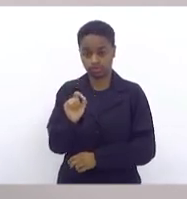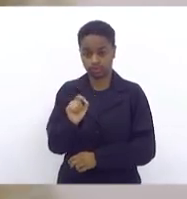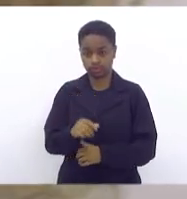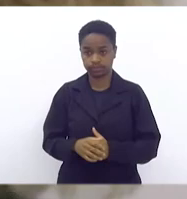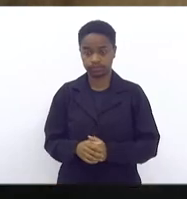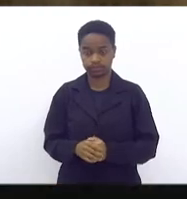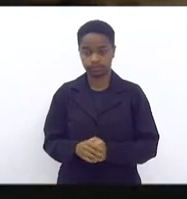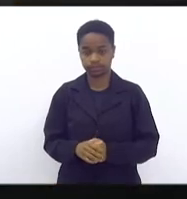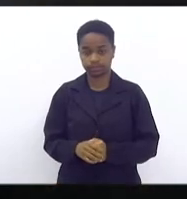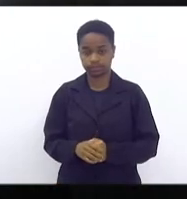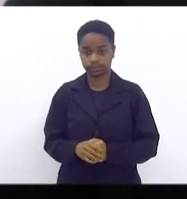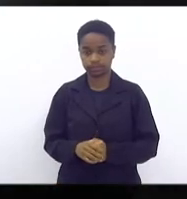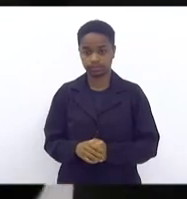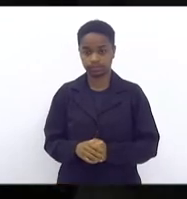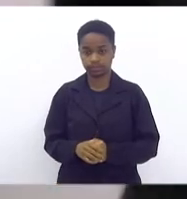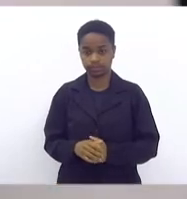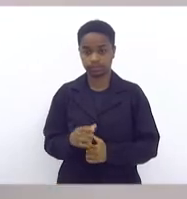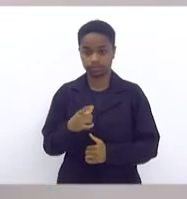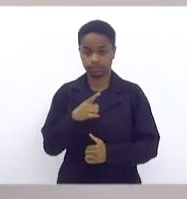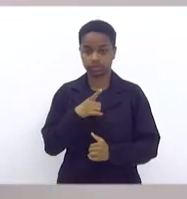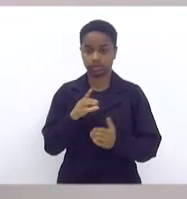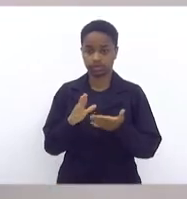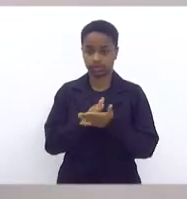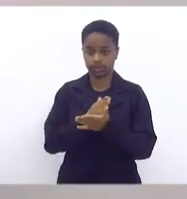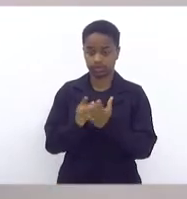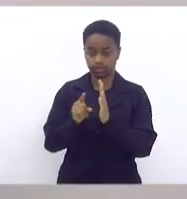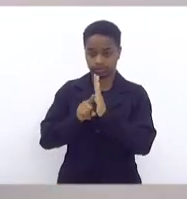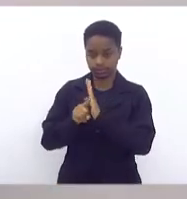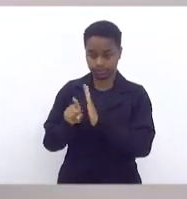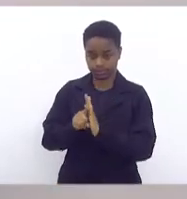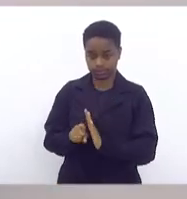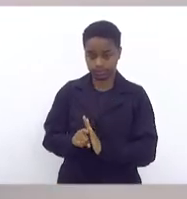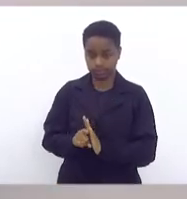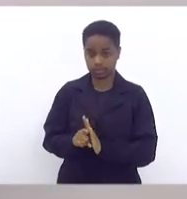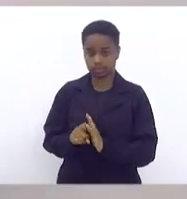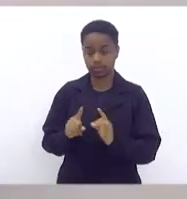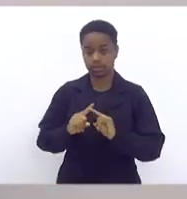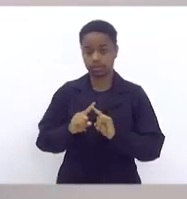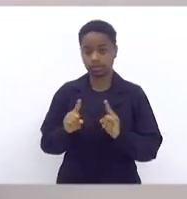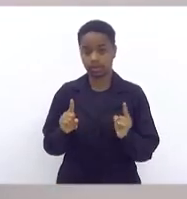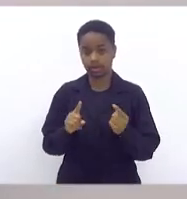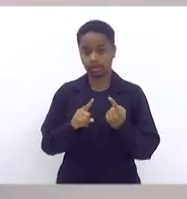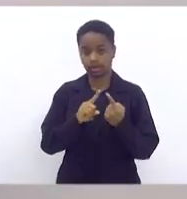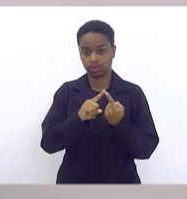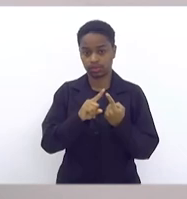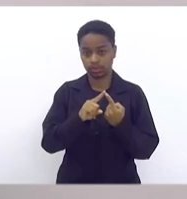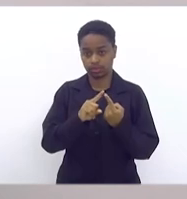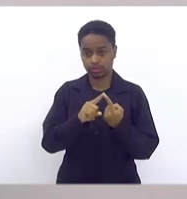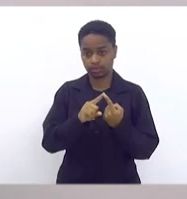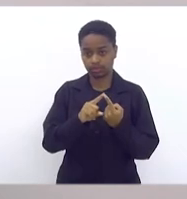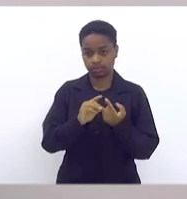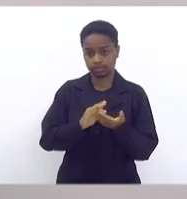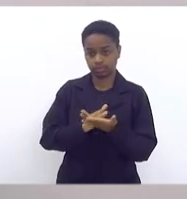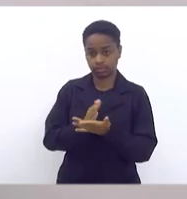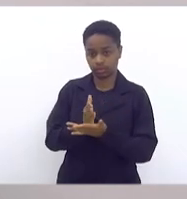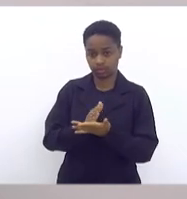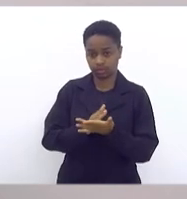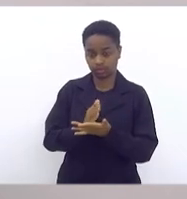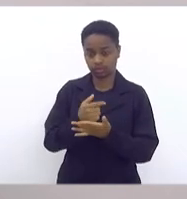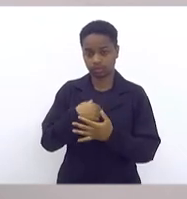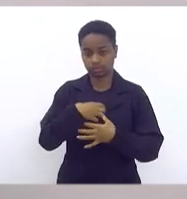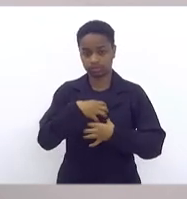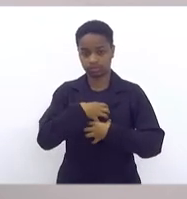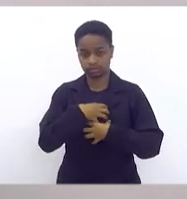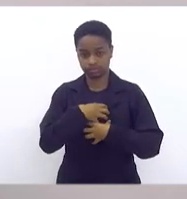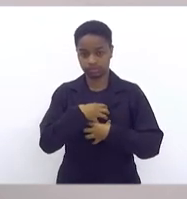Costa Eu tenho uma algumas questões pro senhor e mas uma das inquietudes que vem me Tom mando